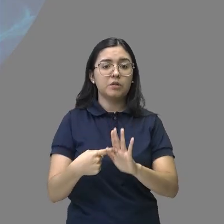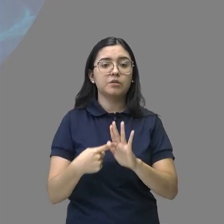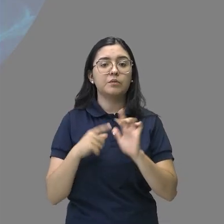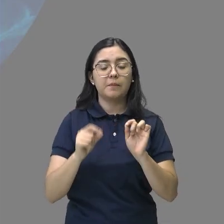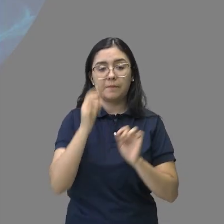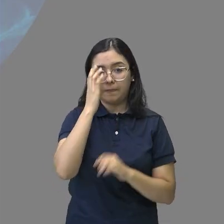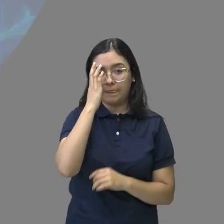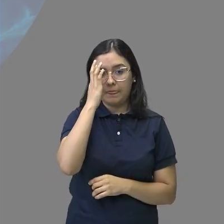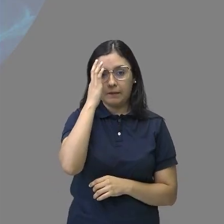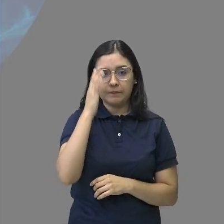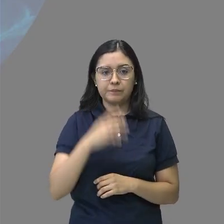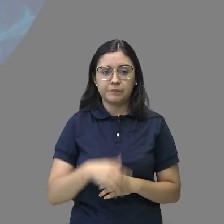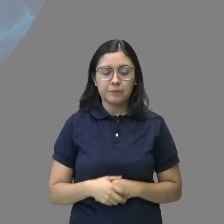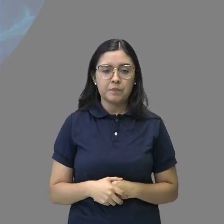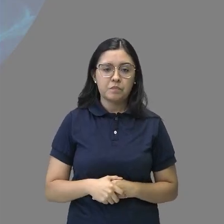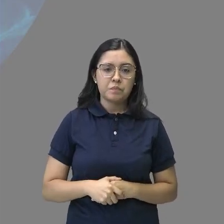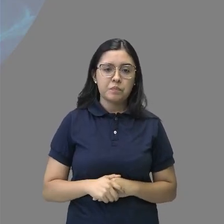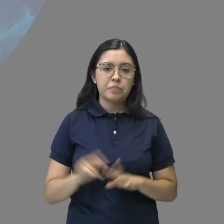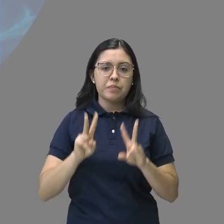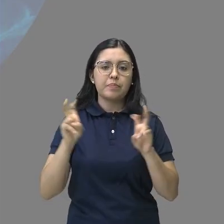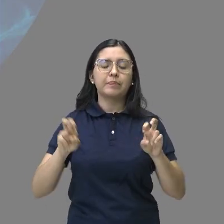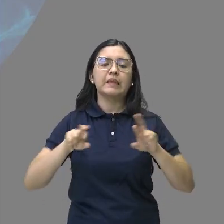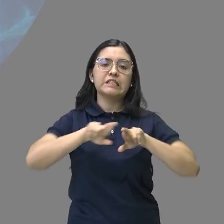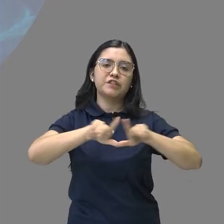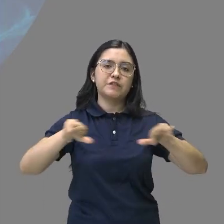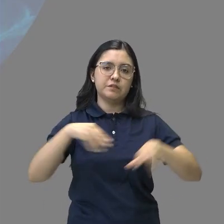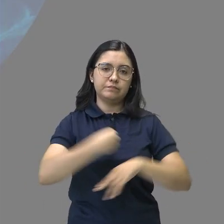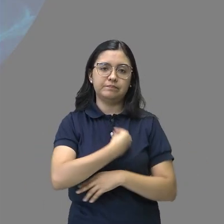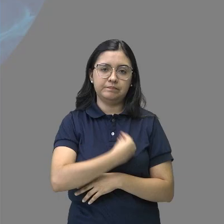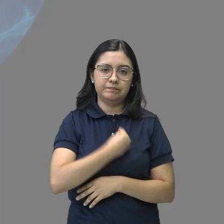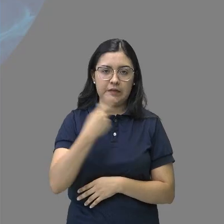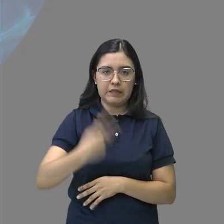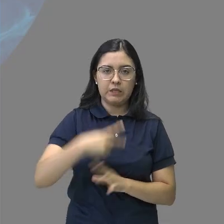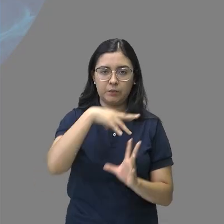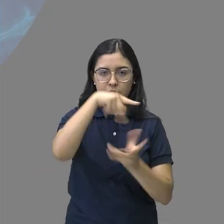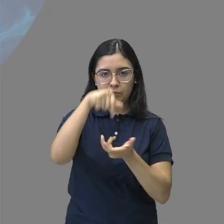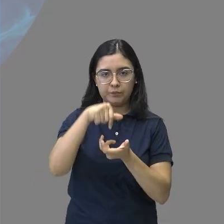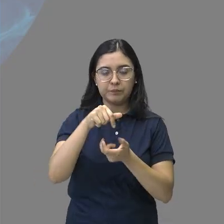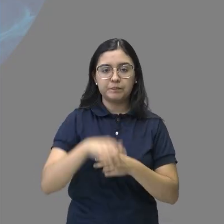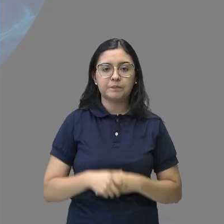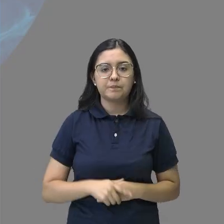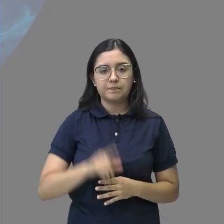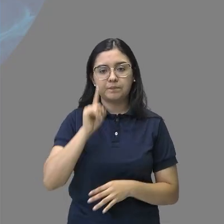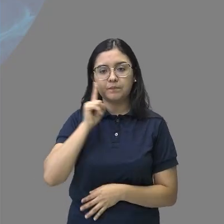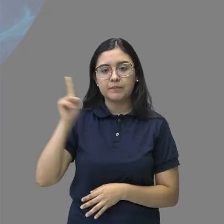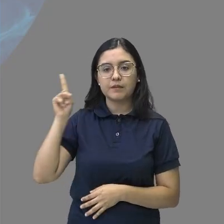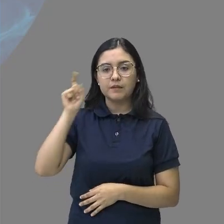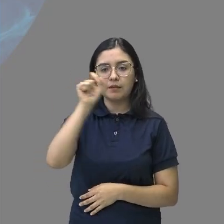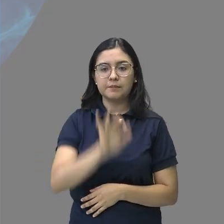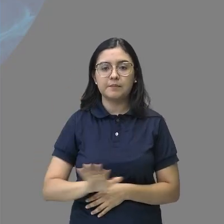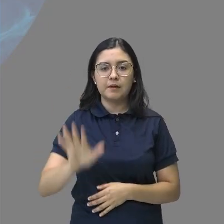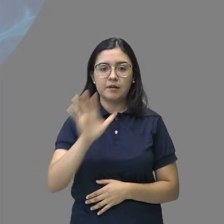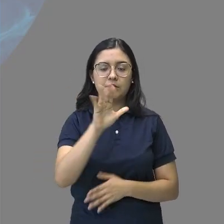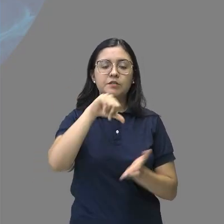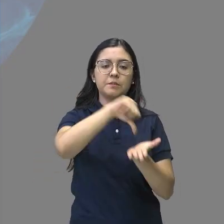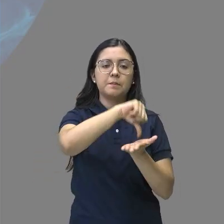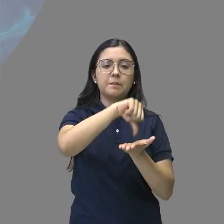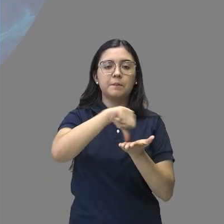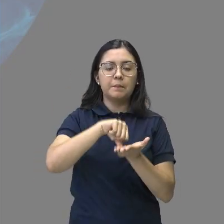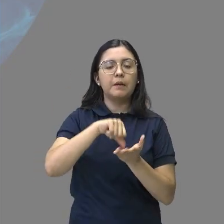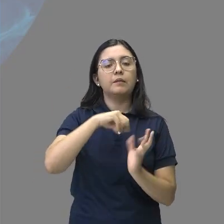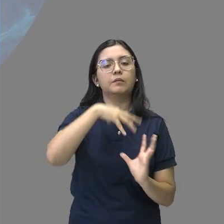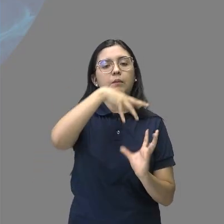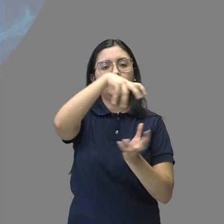gente, né, um pouco sobre essa diversidade no nosso planeta. Então, nessa imagem aí desse mapa mundi, a gente